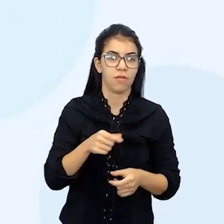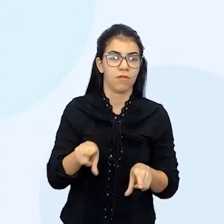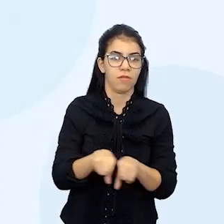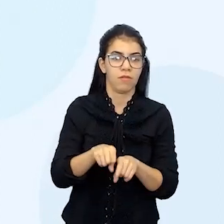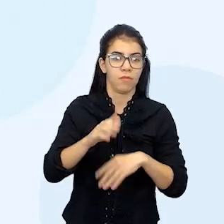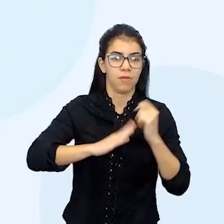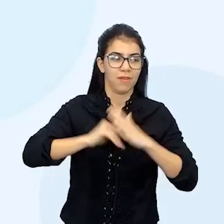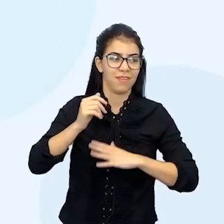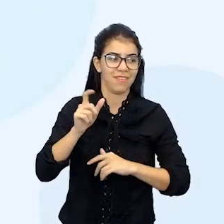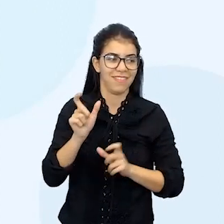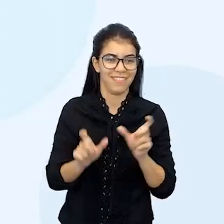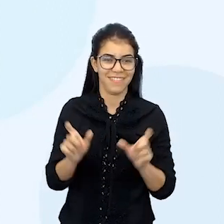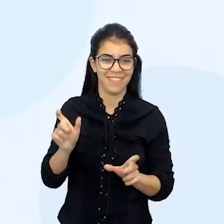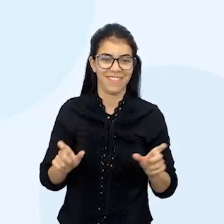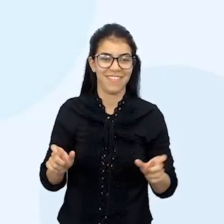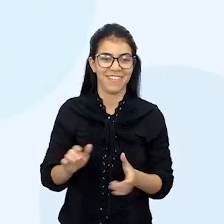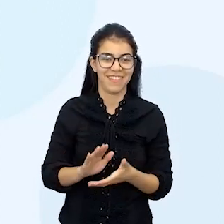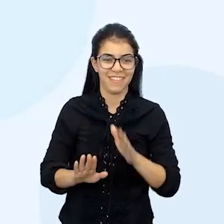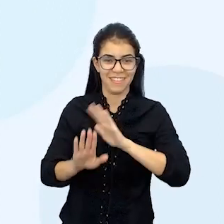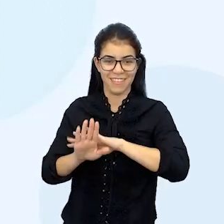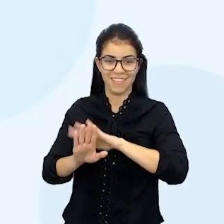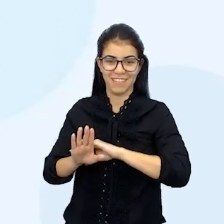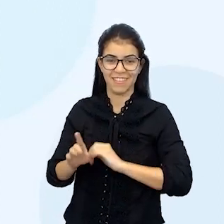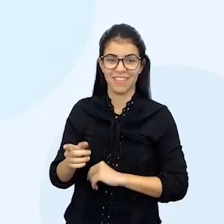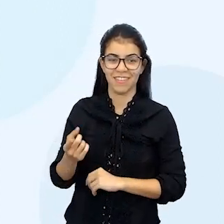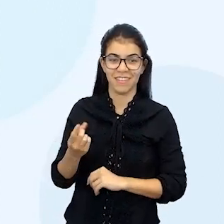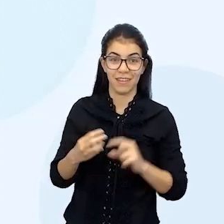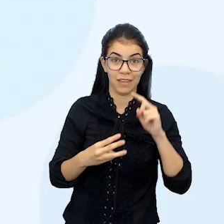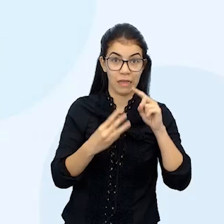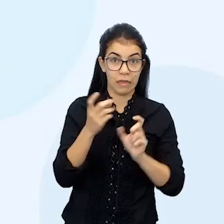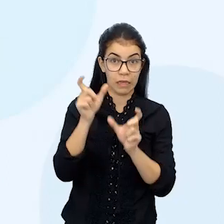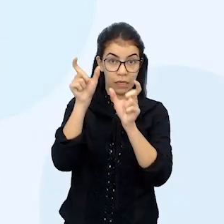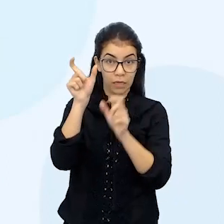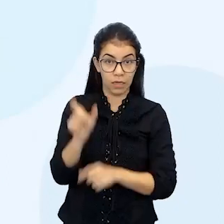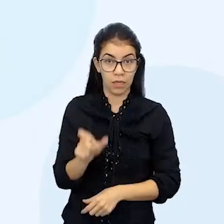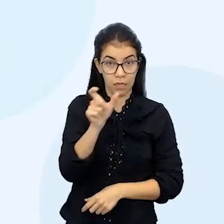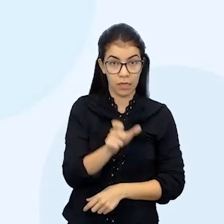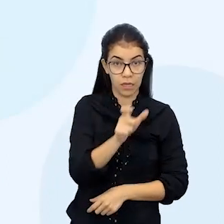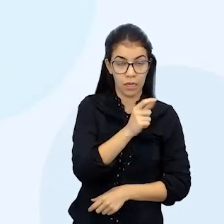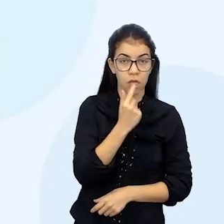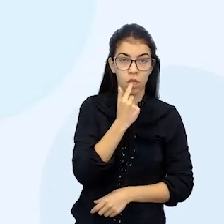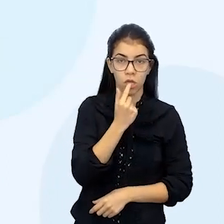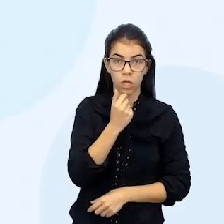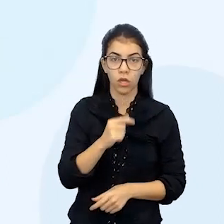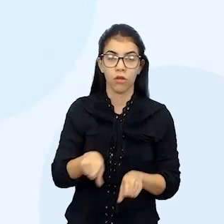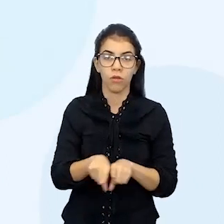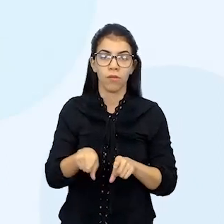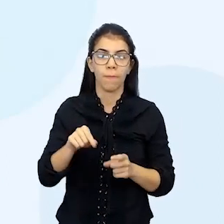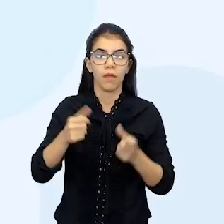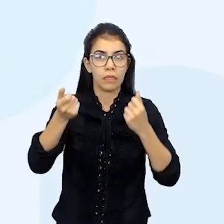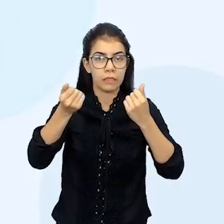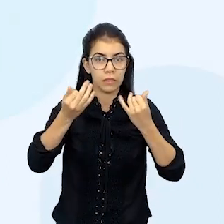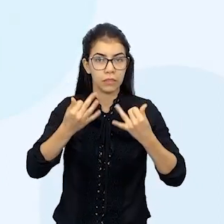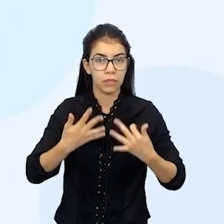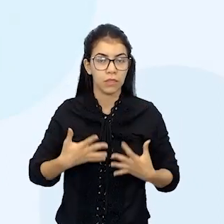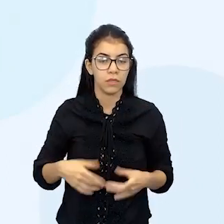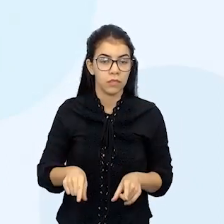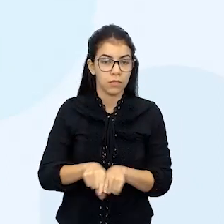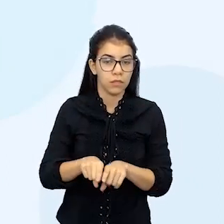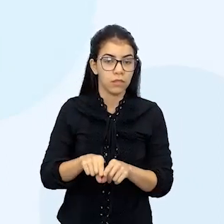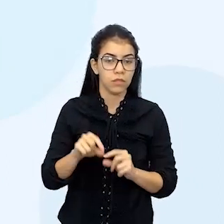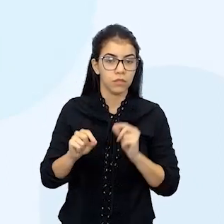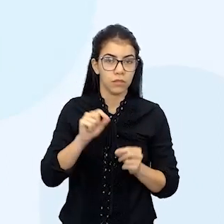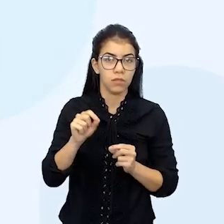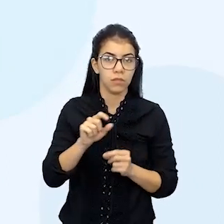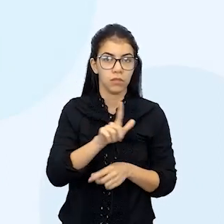algumas habilidades. Nós temos um fundo claro com 3 colunas vermelhas, cada coluna fala do componente, né, voltado